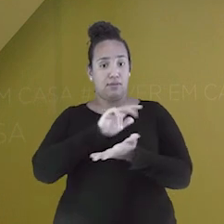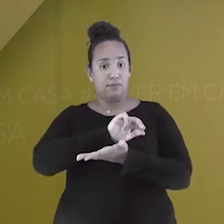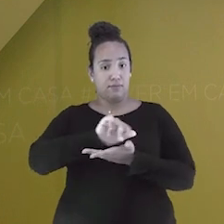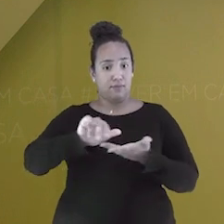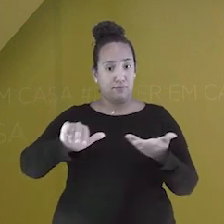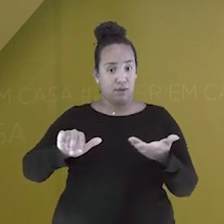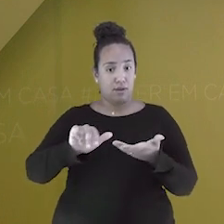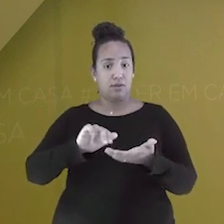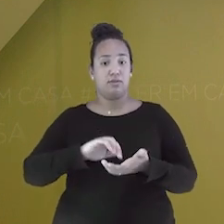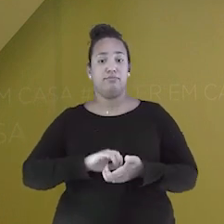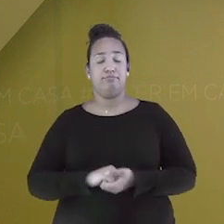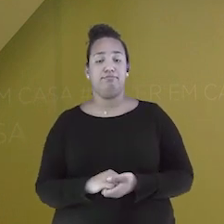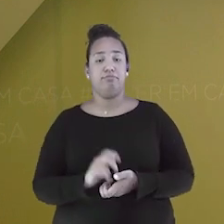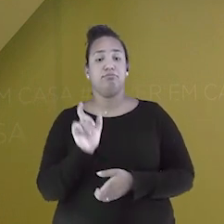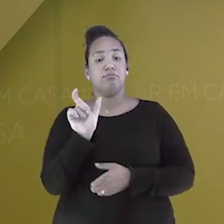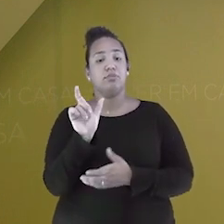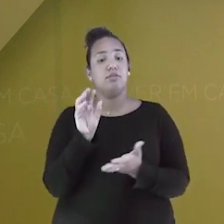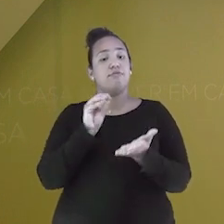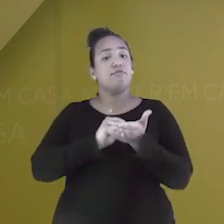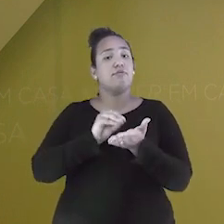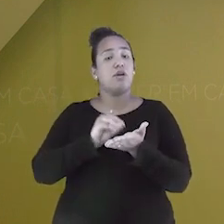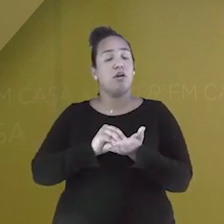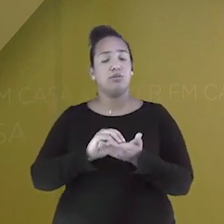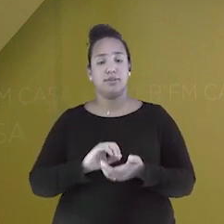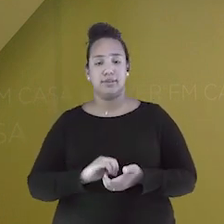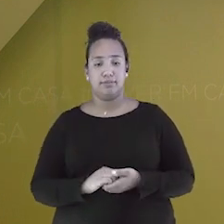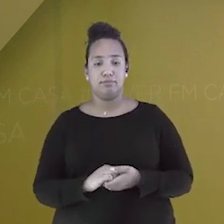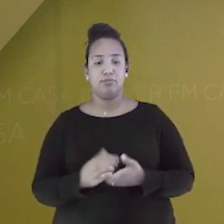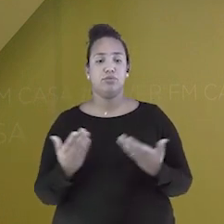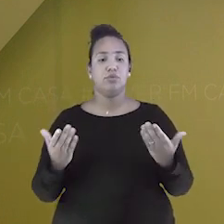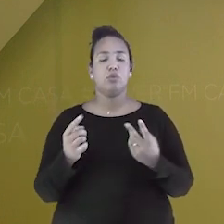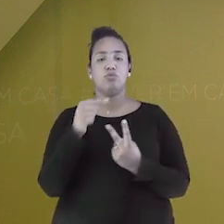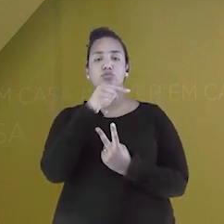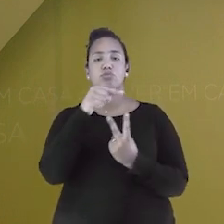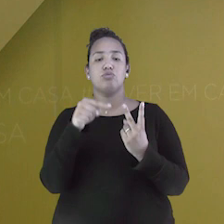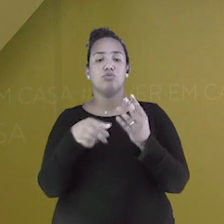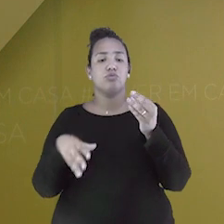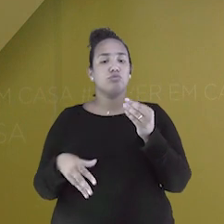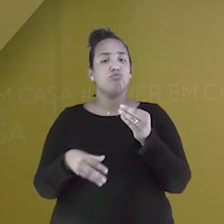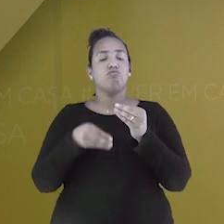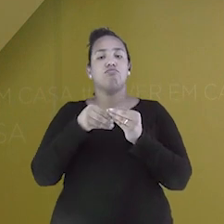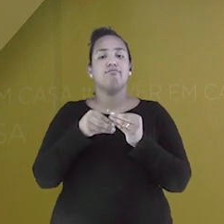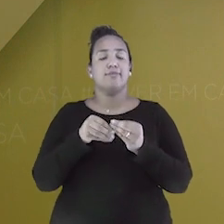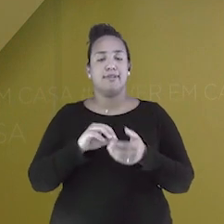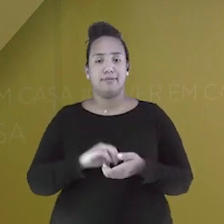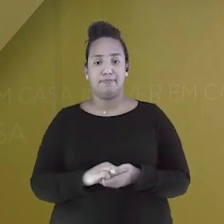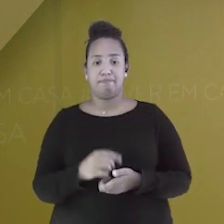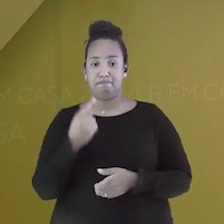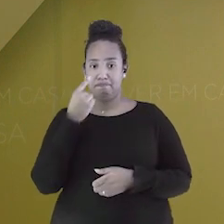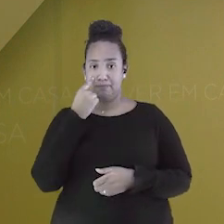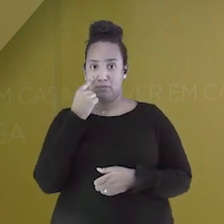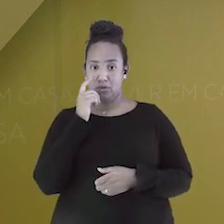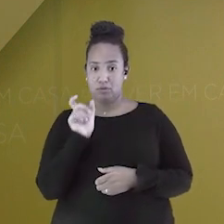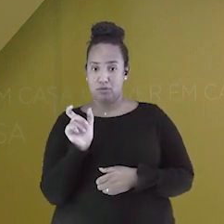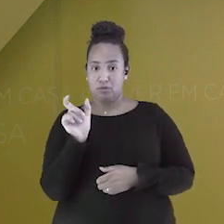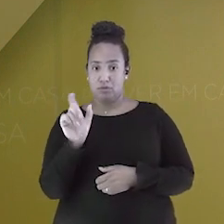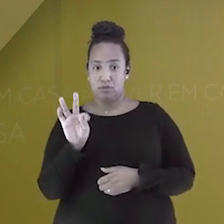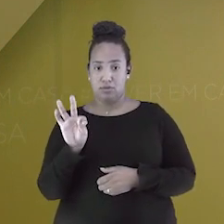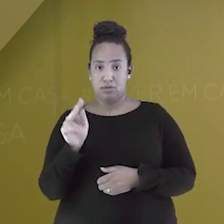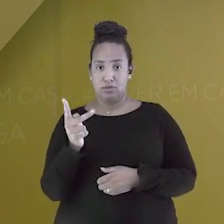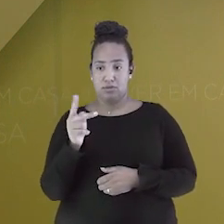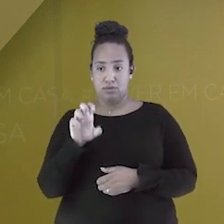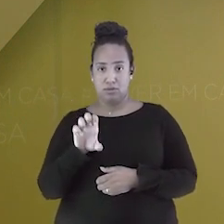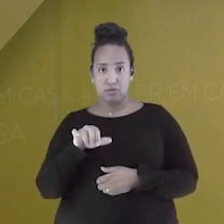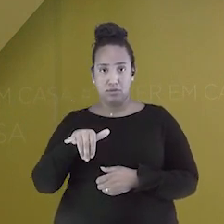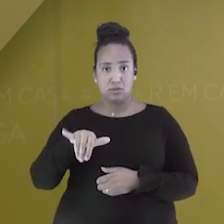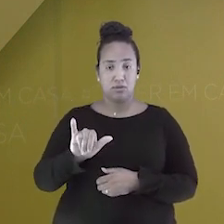are books. Qual o possessivo aqui? Prestem atenção no pronome no canto superior direito.